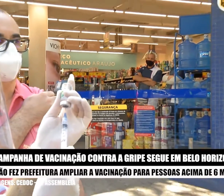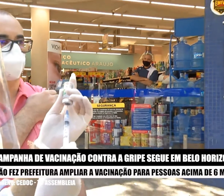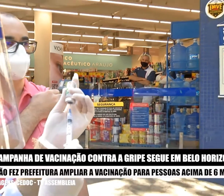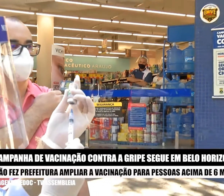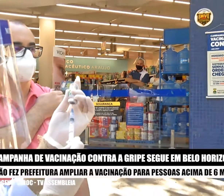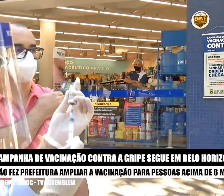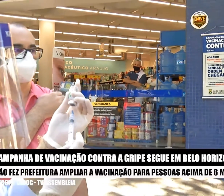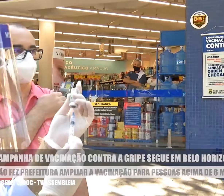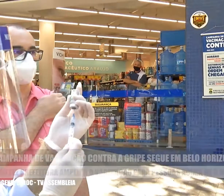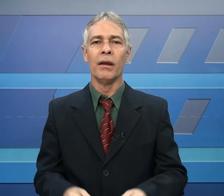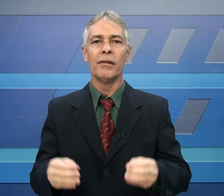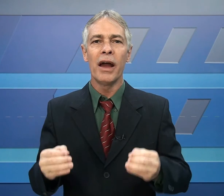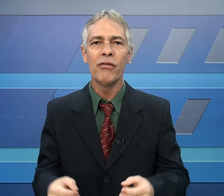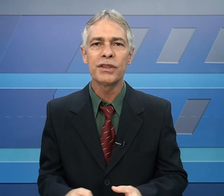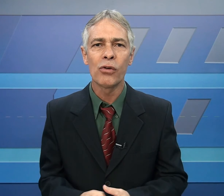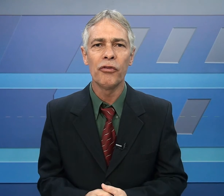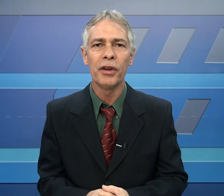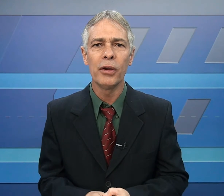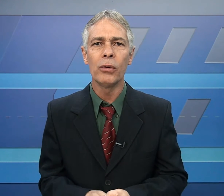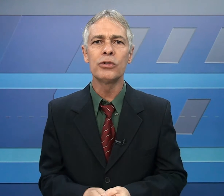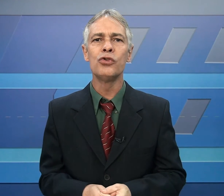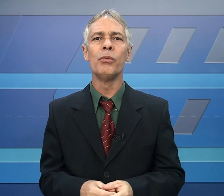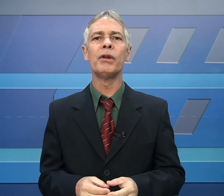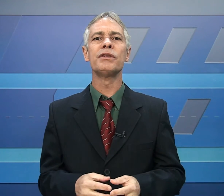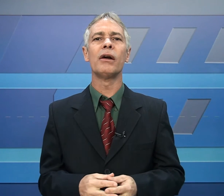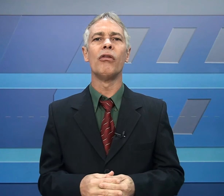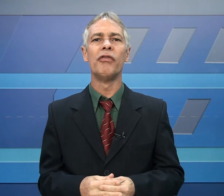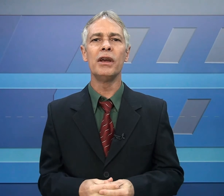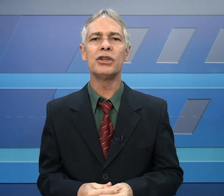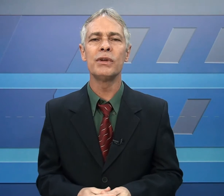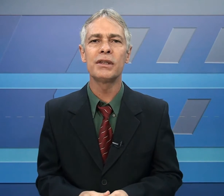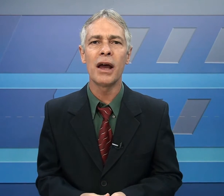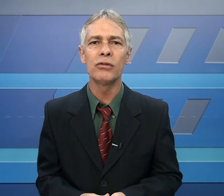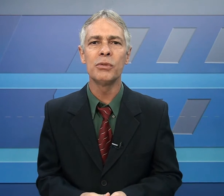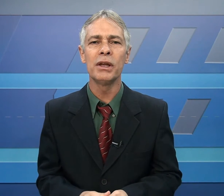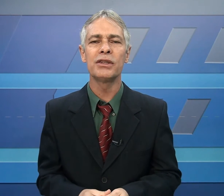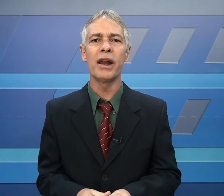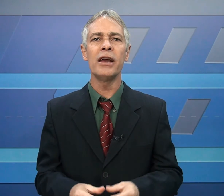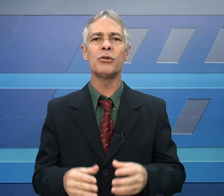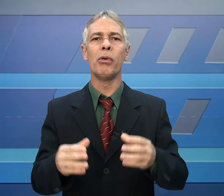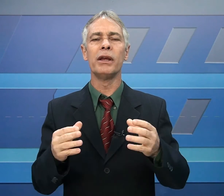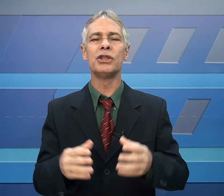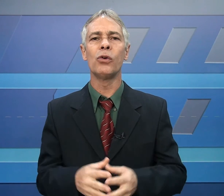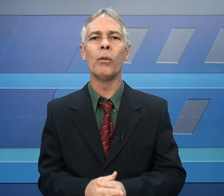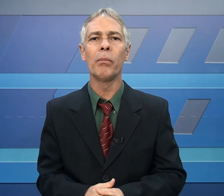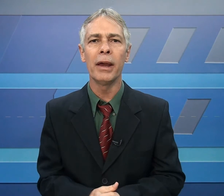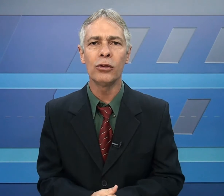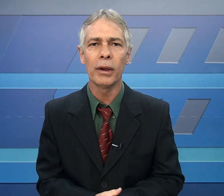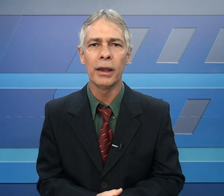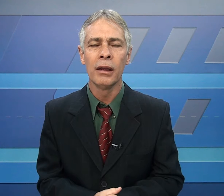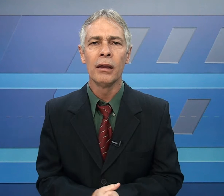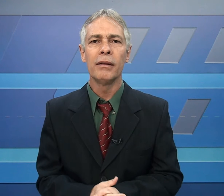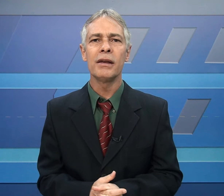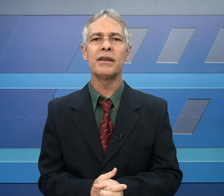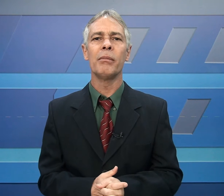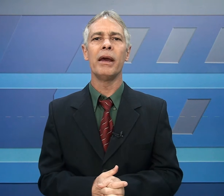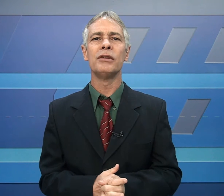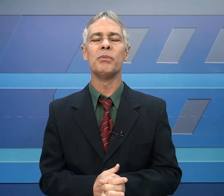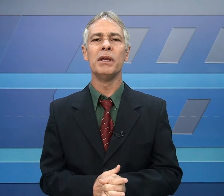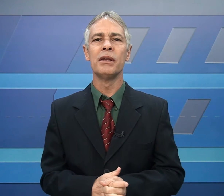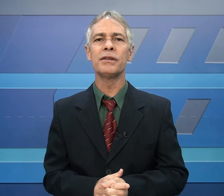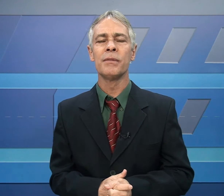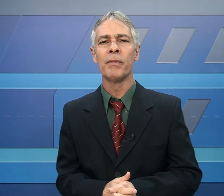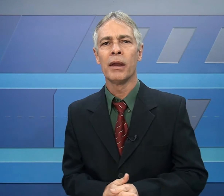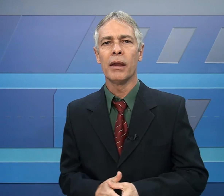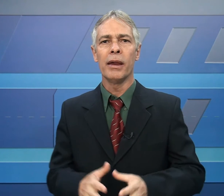Não deixe de se vacinar. Tá aí, você conferiu os números da Covid no estado de Minas Gerais, o boletim completo aí da Assembleia